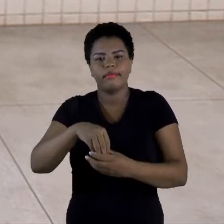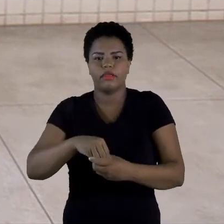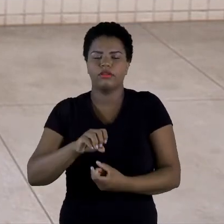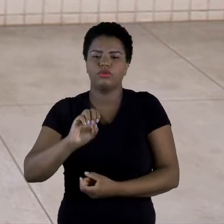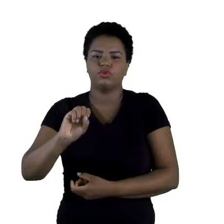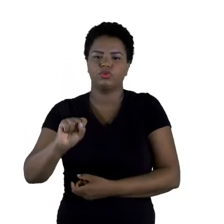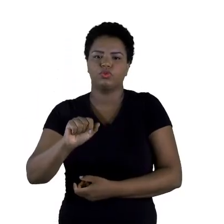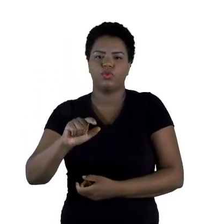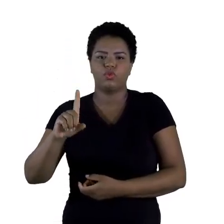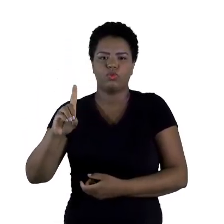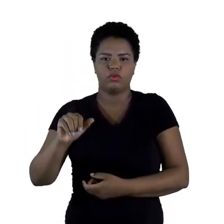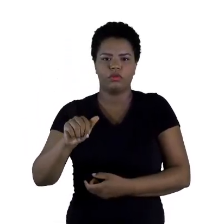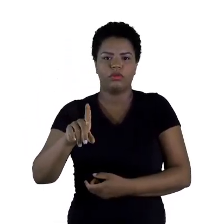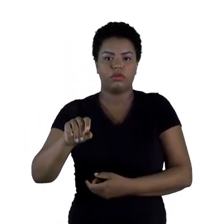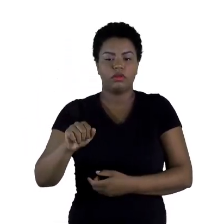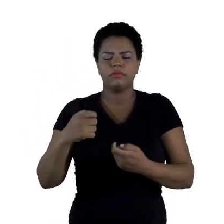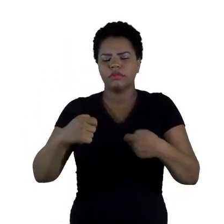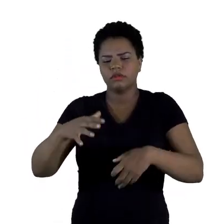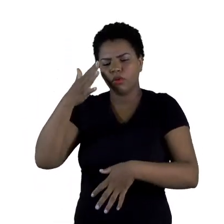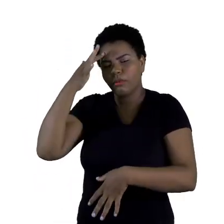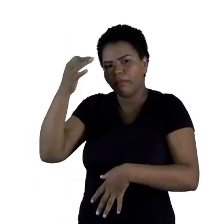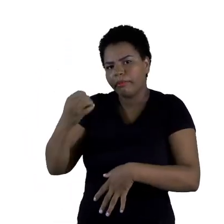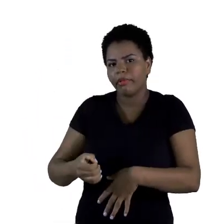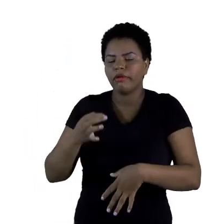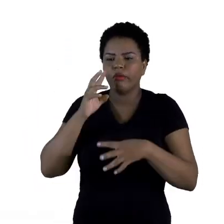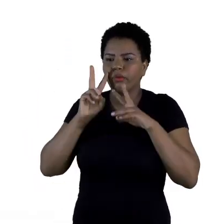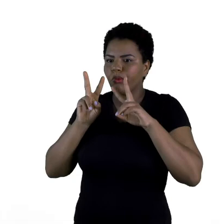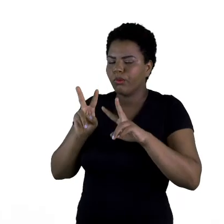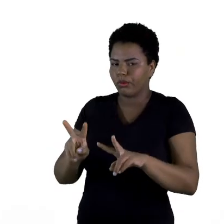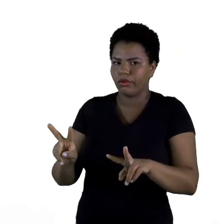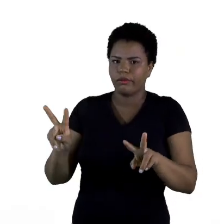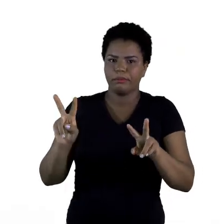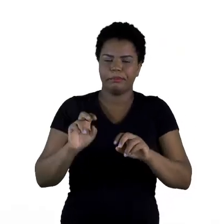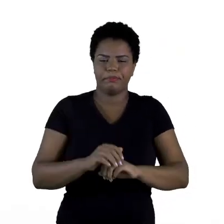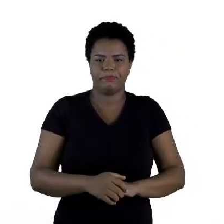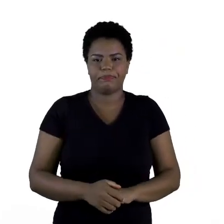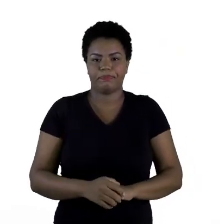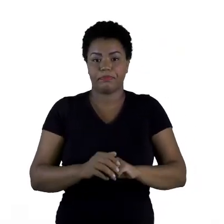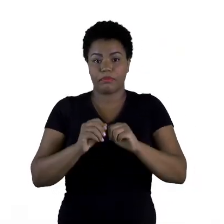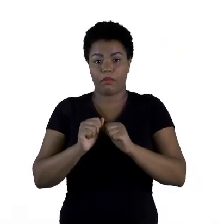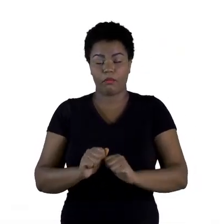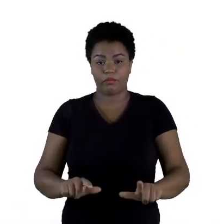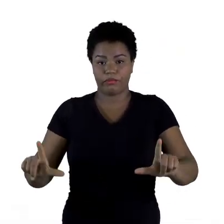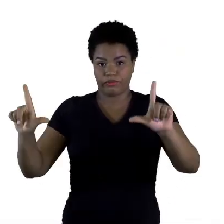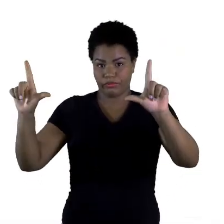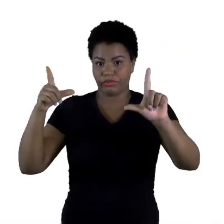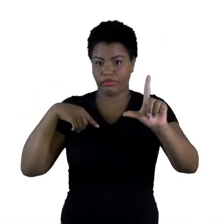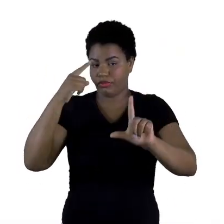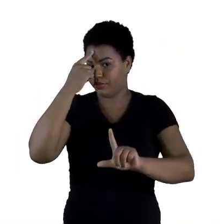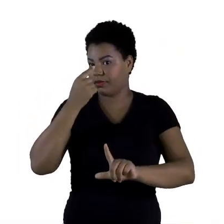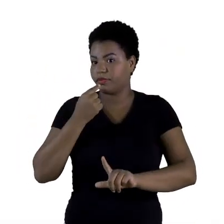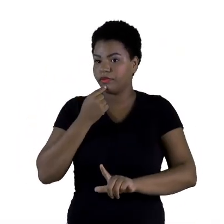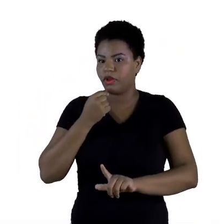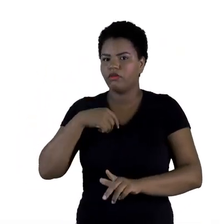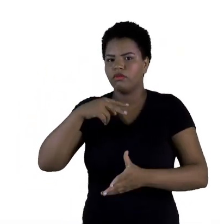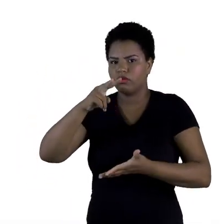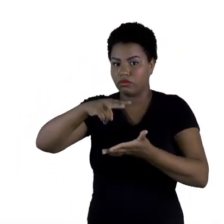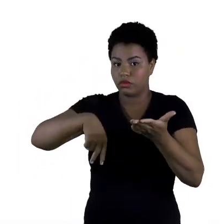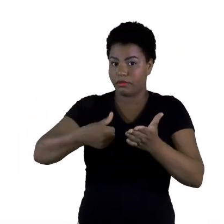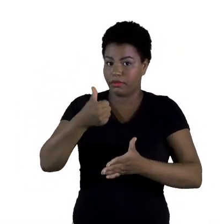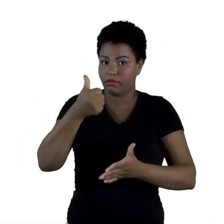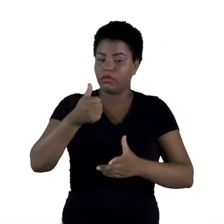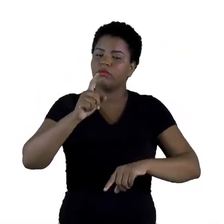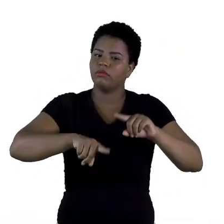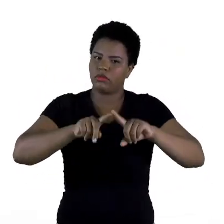compreender, olhar. E na tela, nesse momento, tem uma imagem que eu só vou ler a primeira, que está no material de vocês,